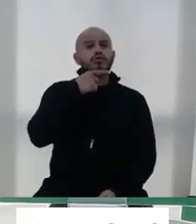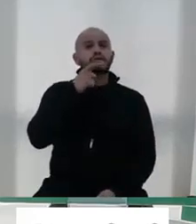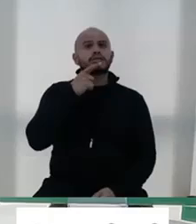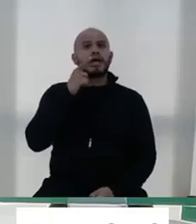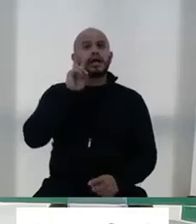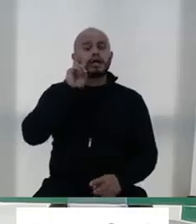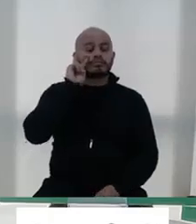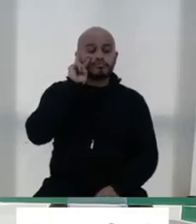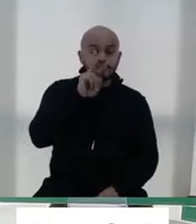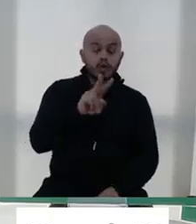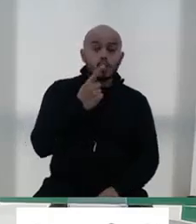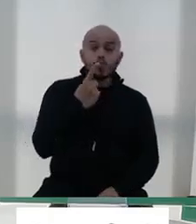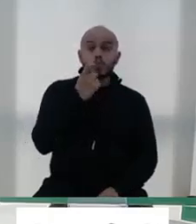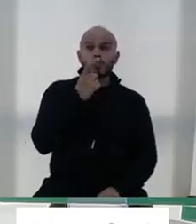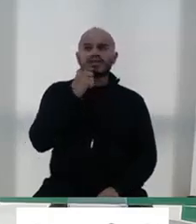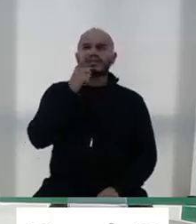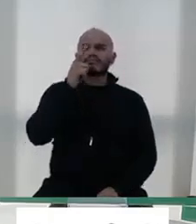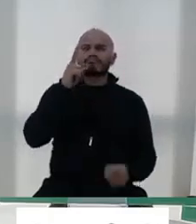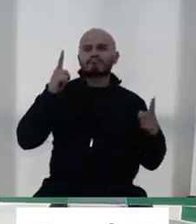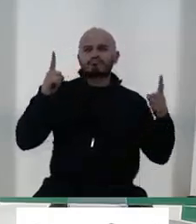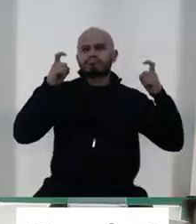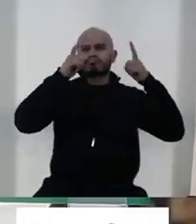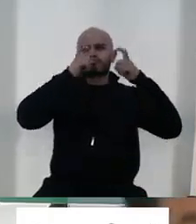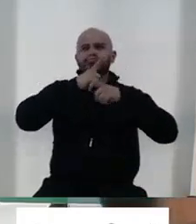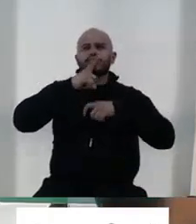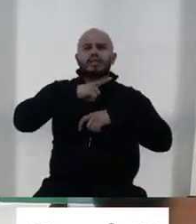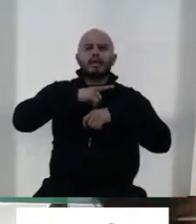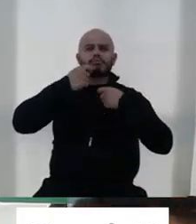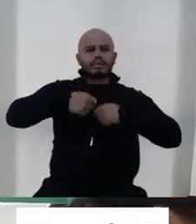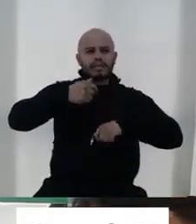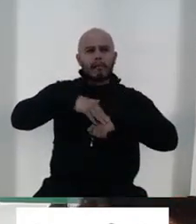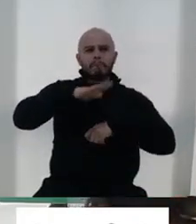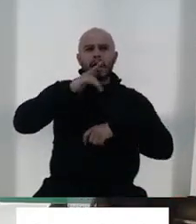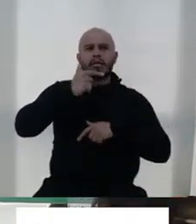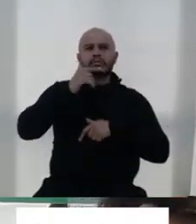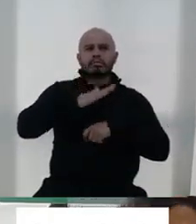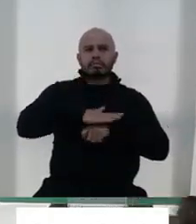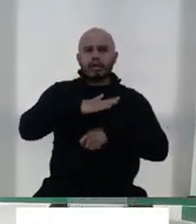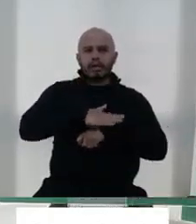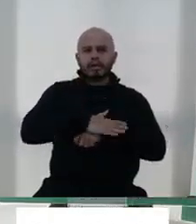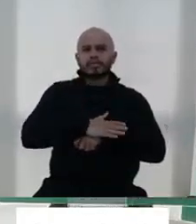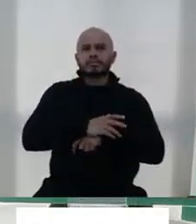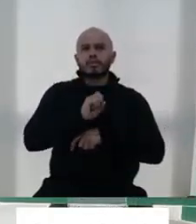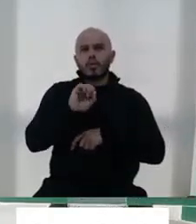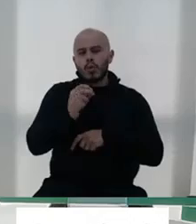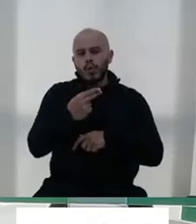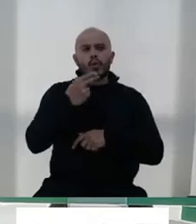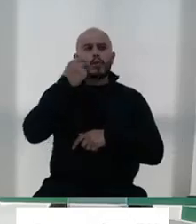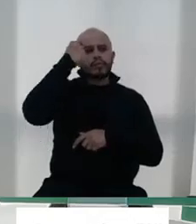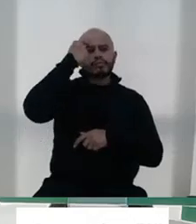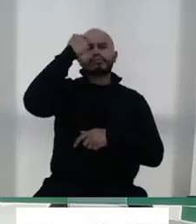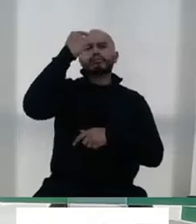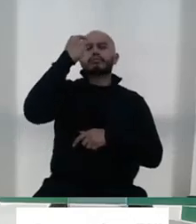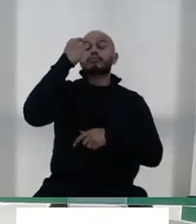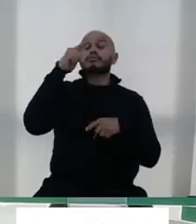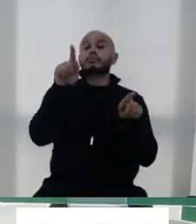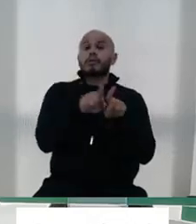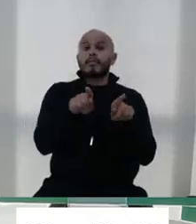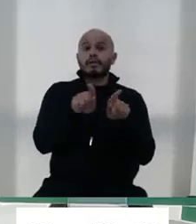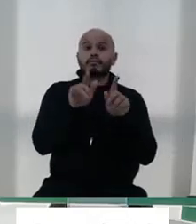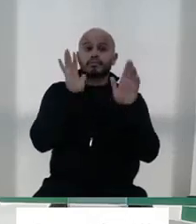debruçar sobre uma demanda complexa que exige um maior tempo, uma maior atenção. E também trata essa